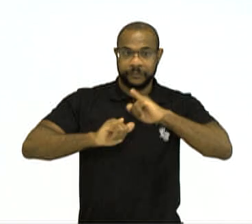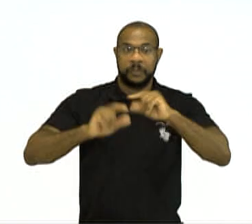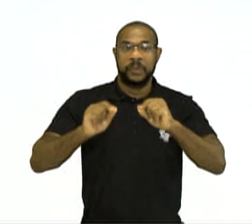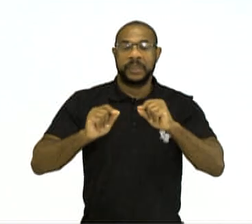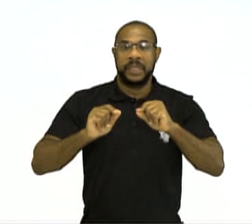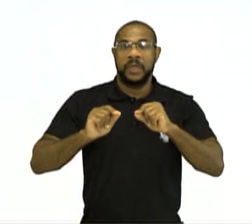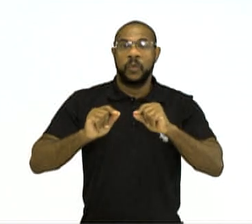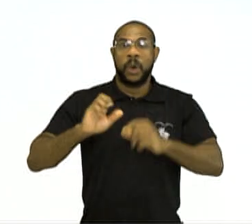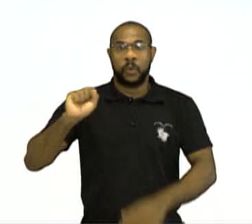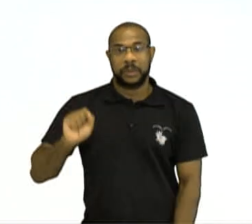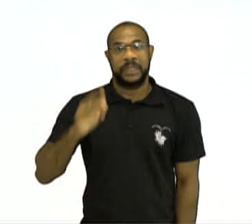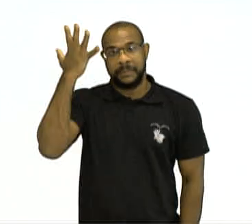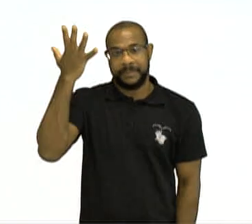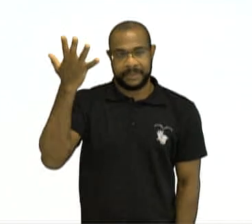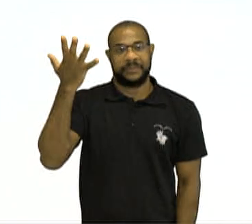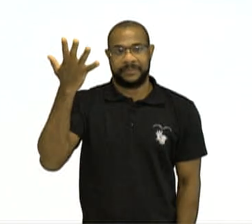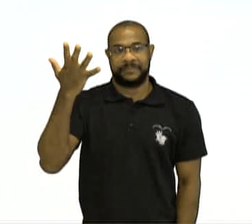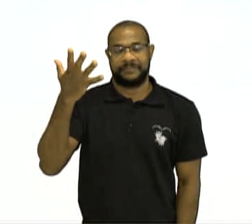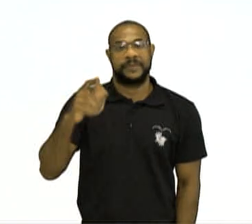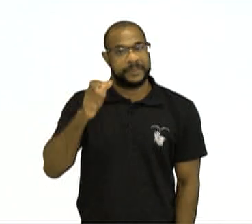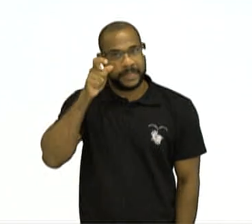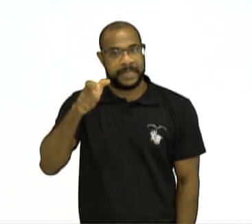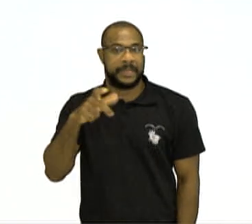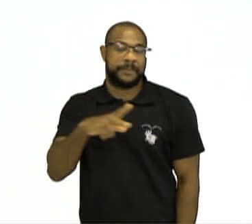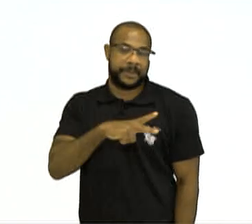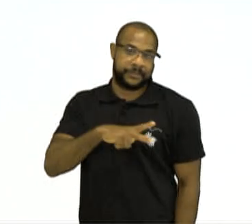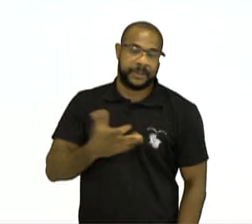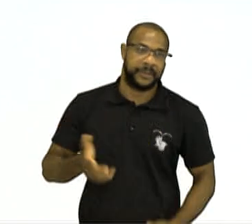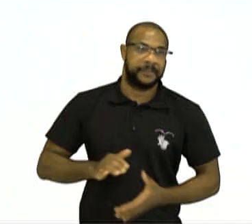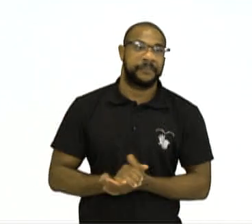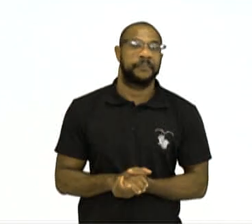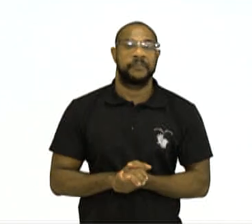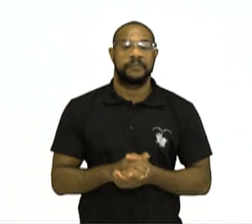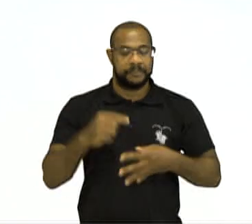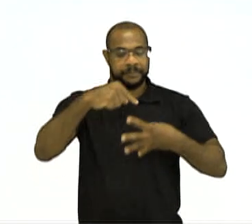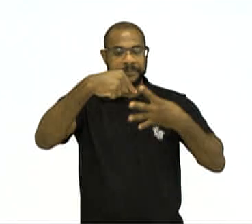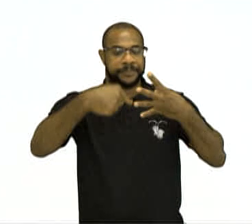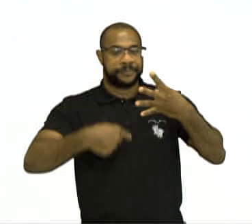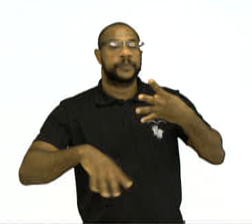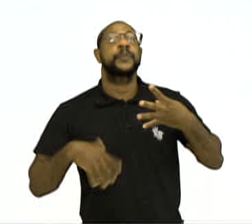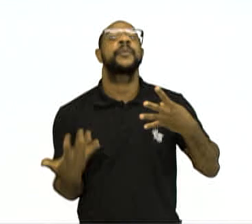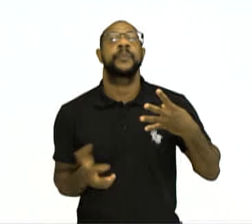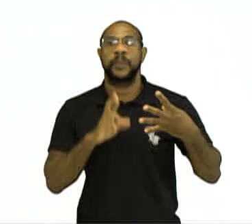ocorrido de interesse pessoal. Vamos ver qual é a resposta correta?